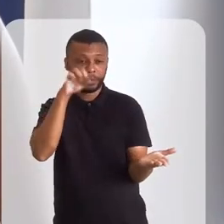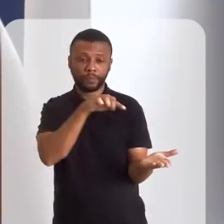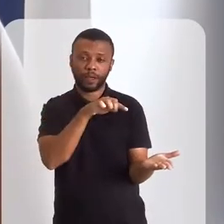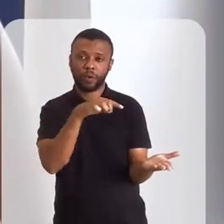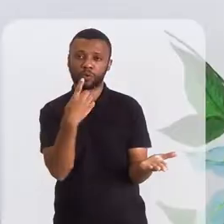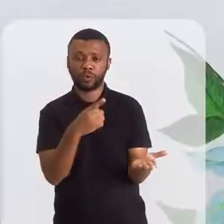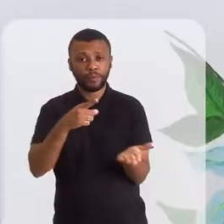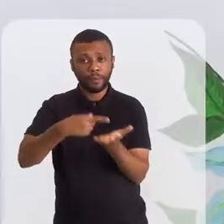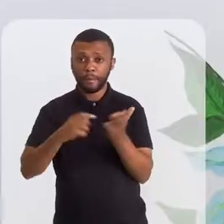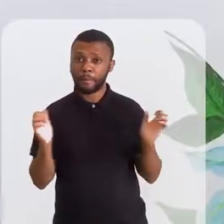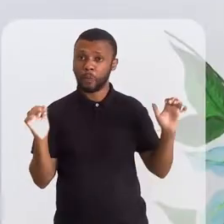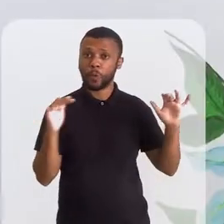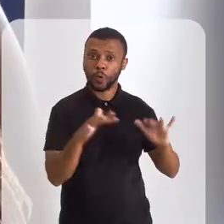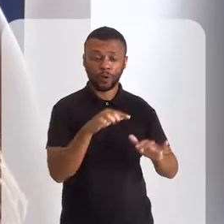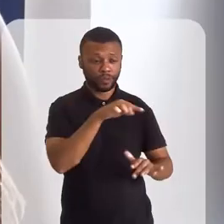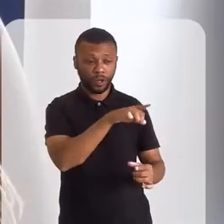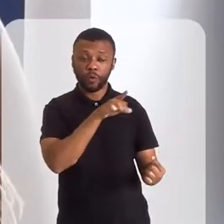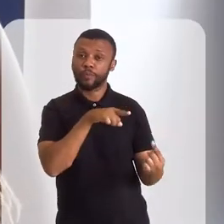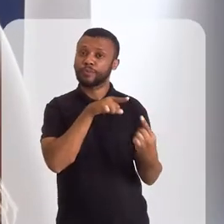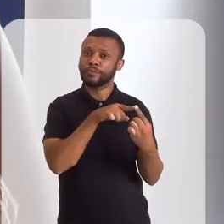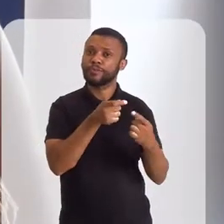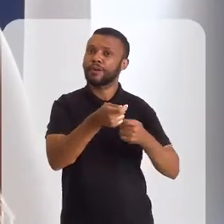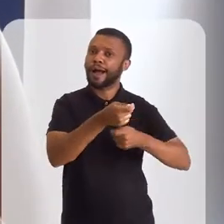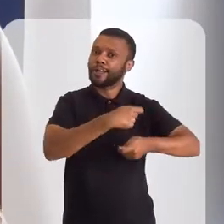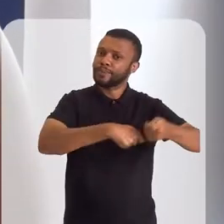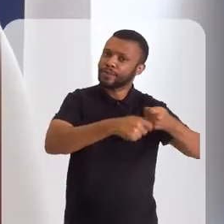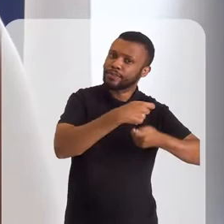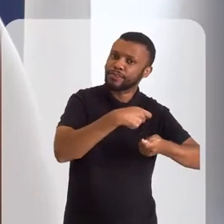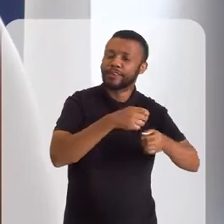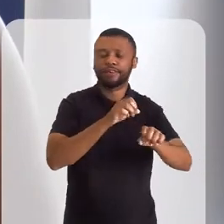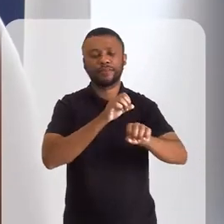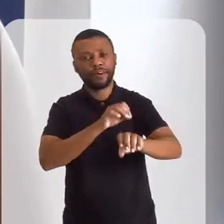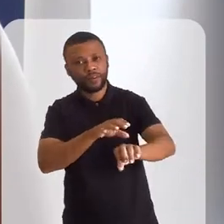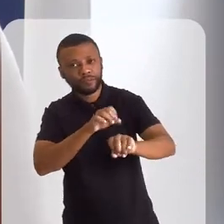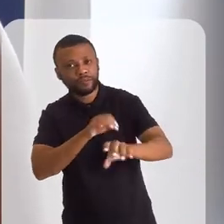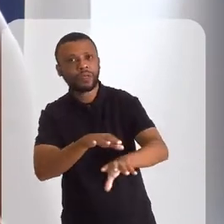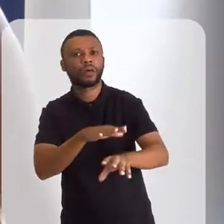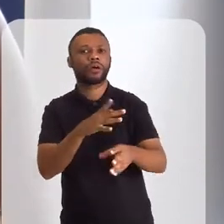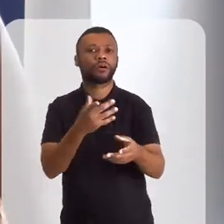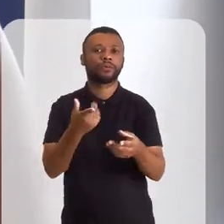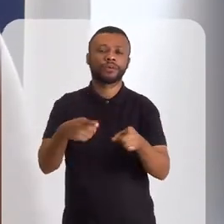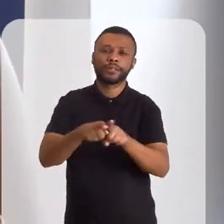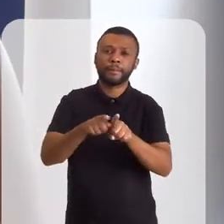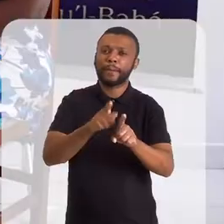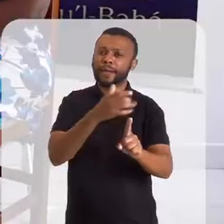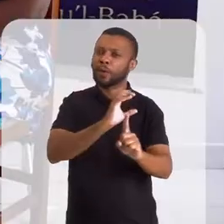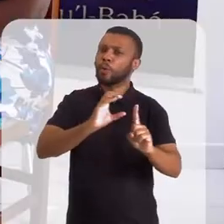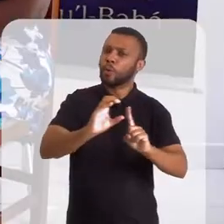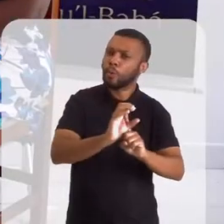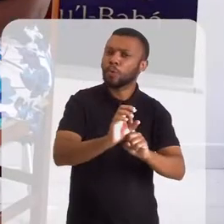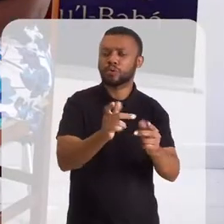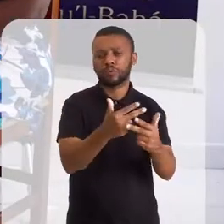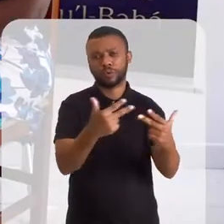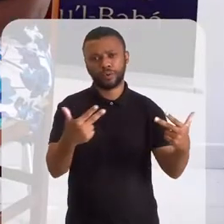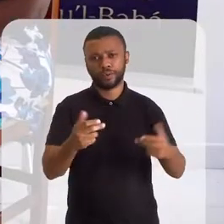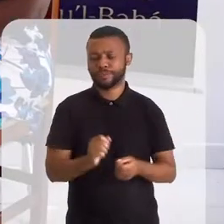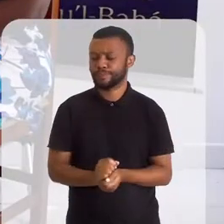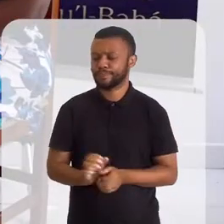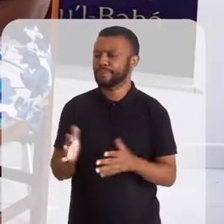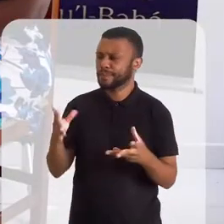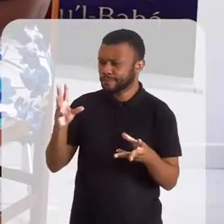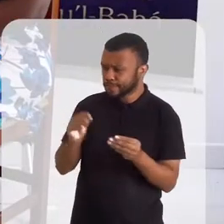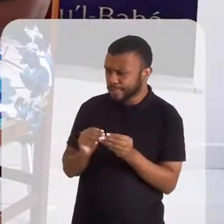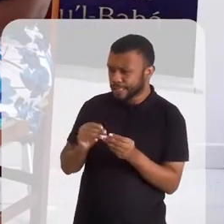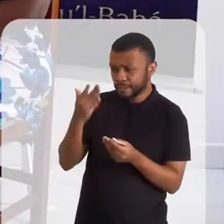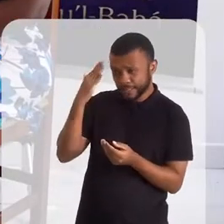que é onde a gente se encontra. A sede tanto é para a parte administrativa quanto para as partes educacionais e espirituais. Bem, então vamos